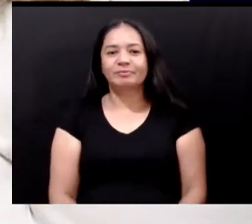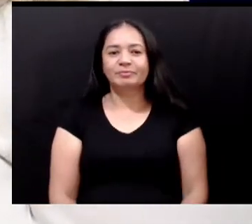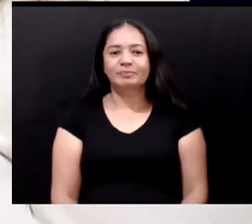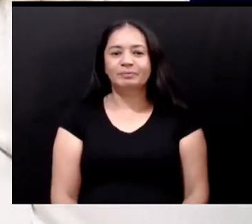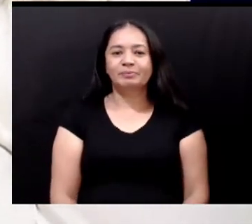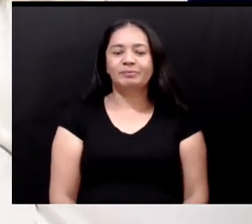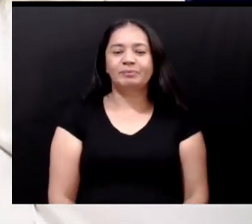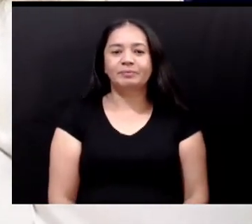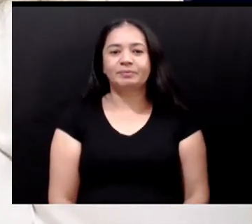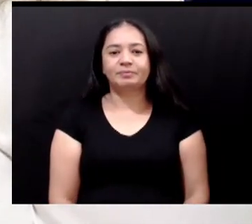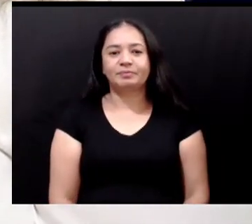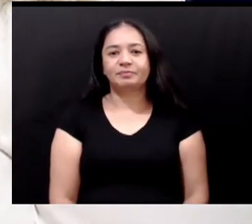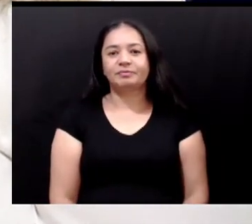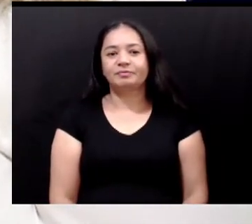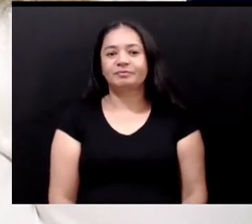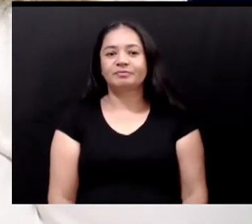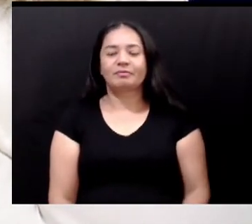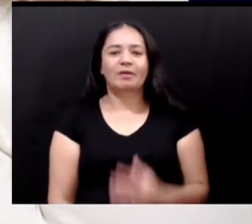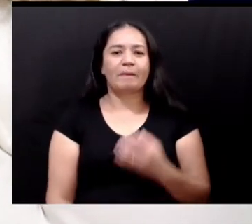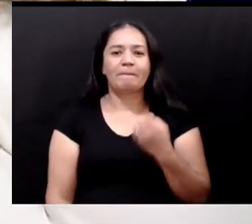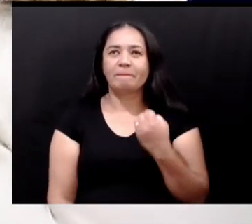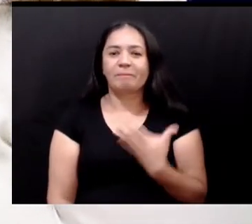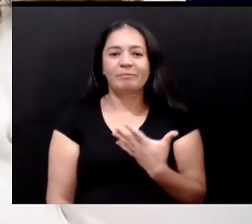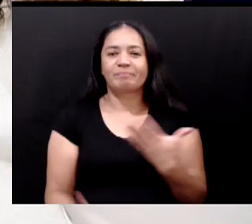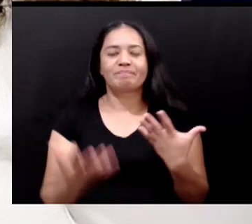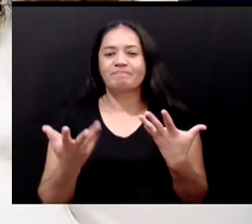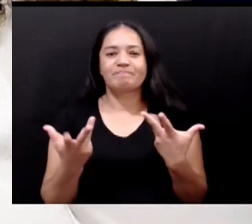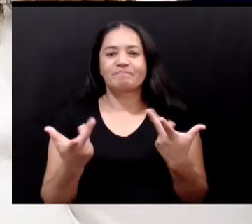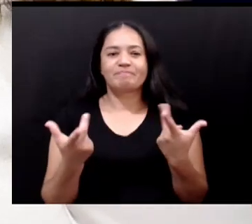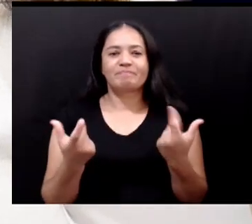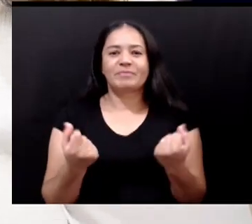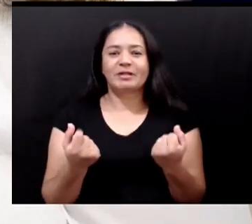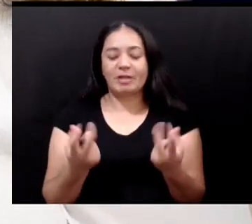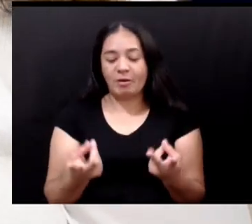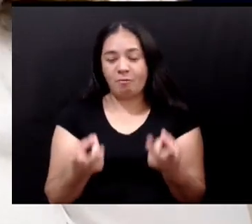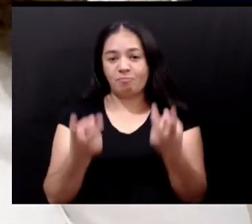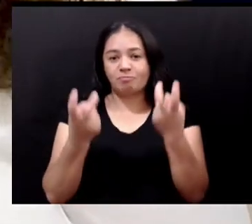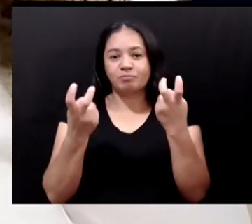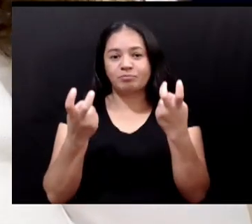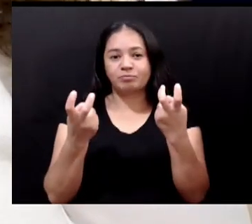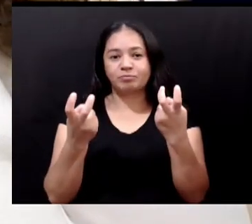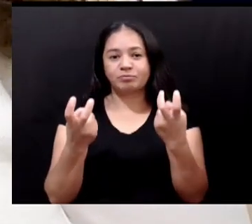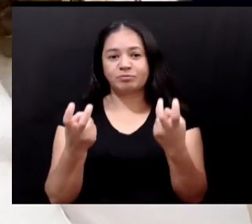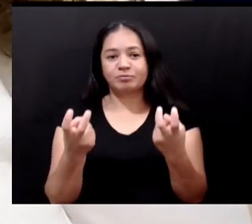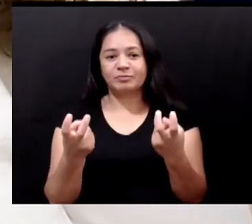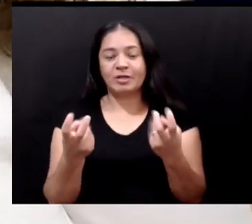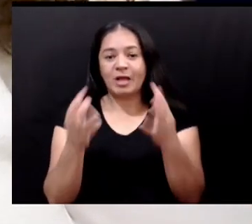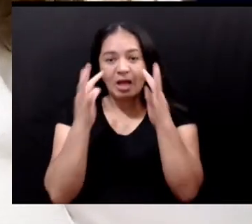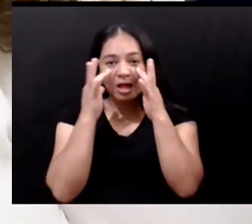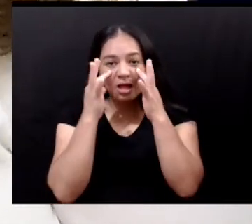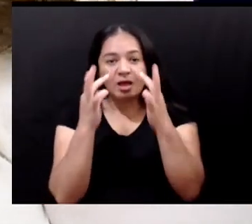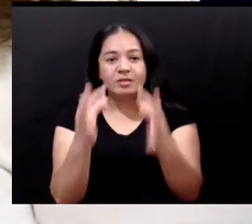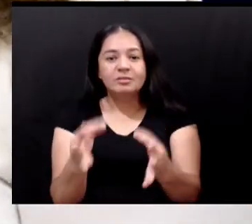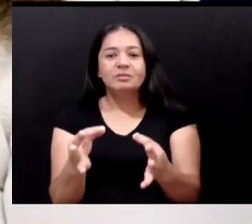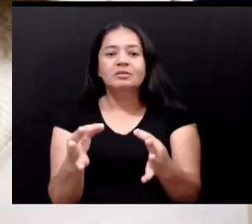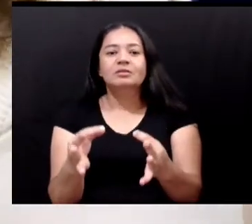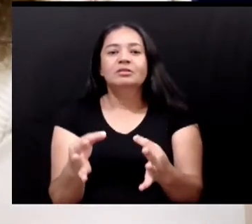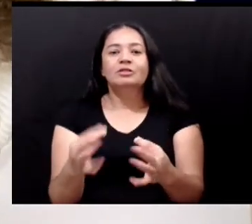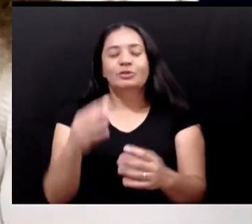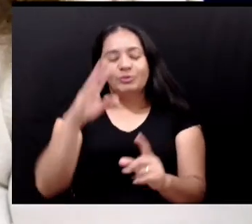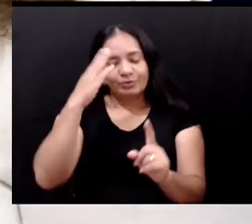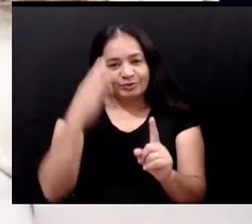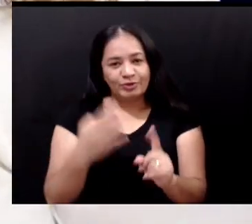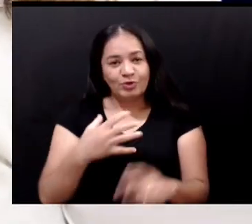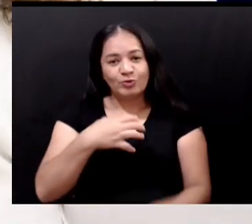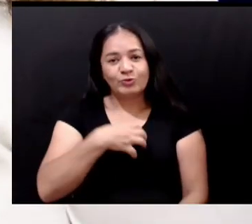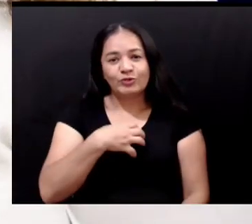é gratificante, muito gratificante o reconhecimento, né? A atenção, os elogios, né? A forma como as